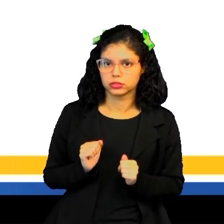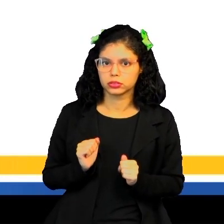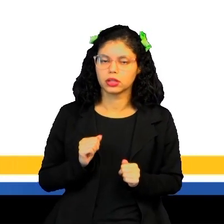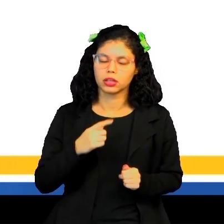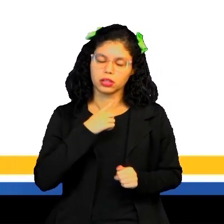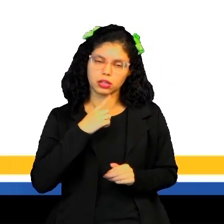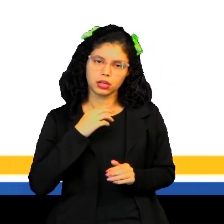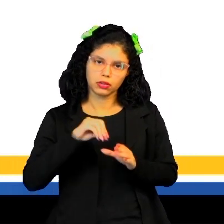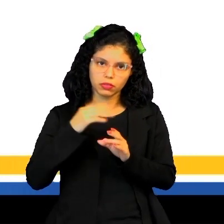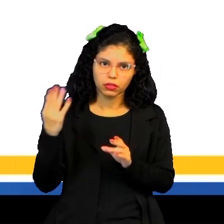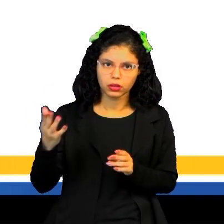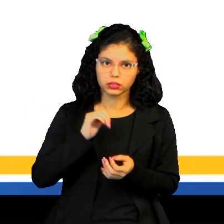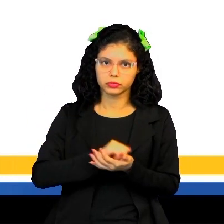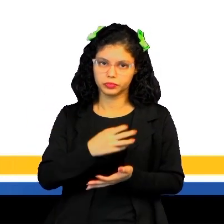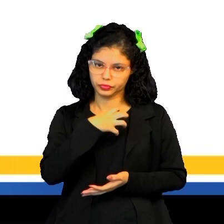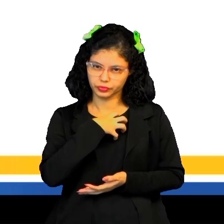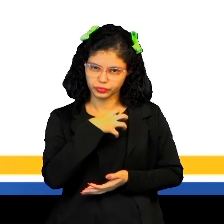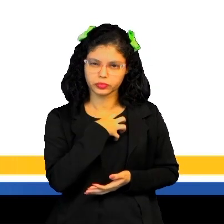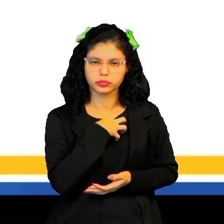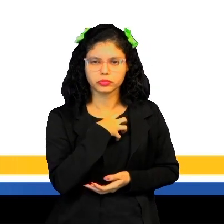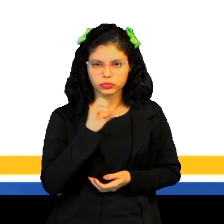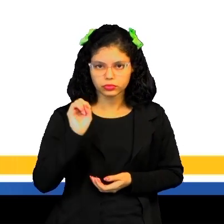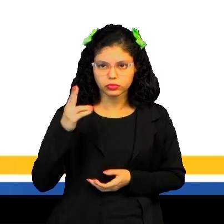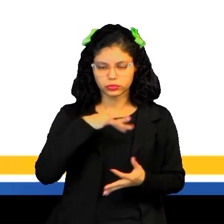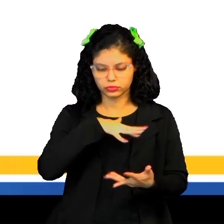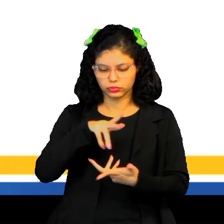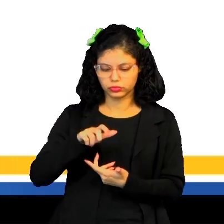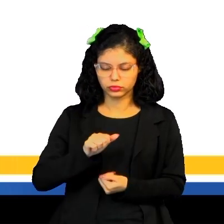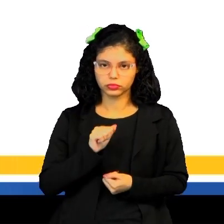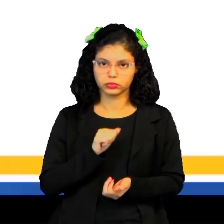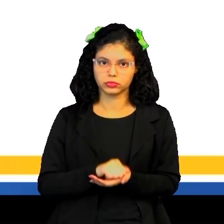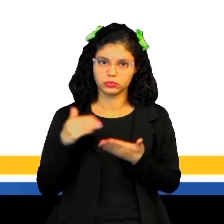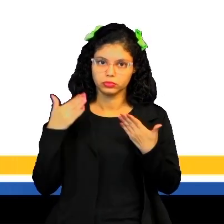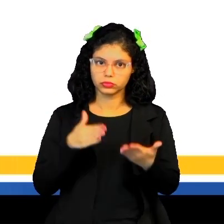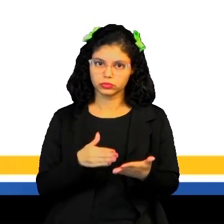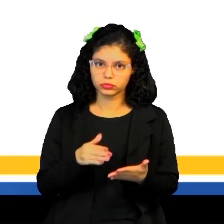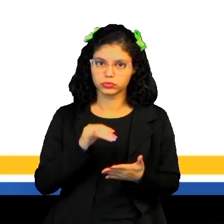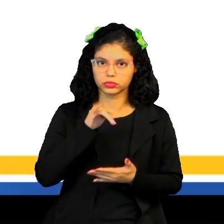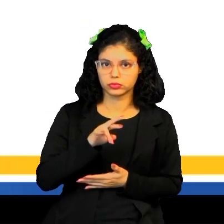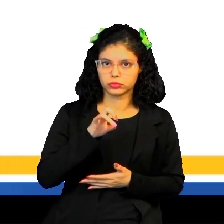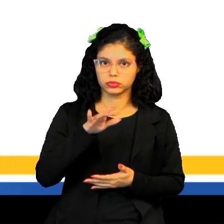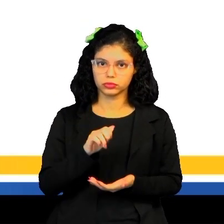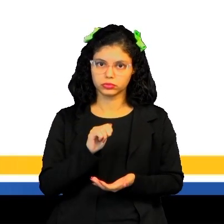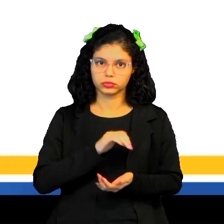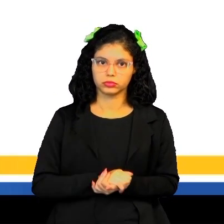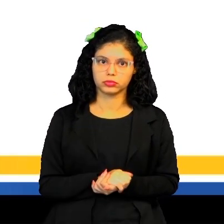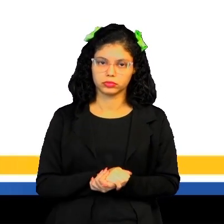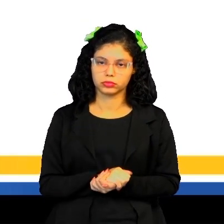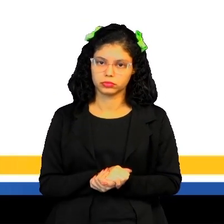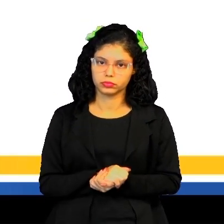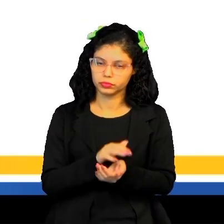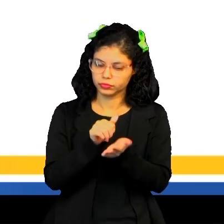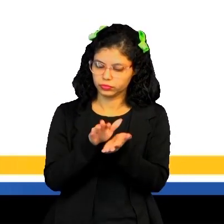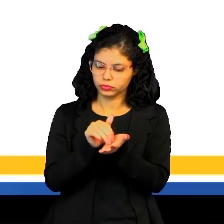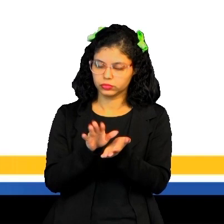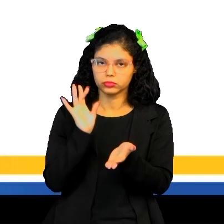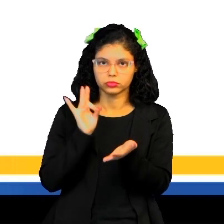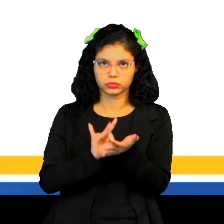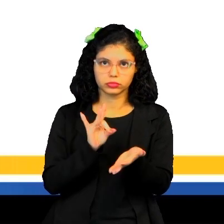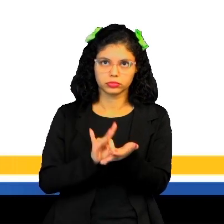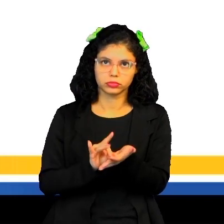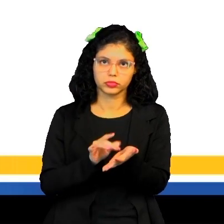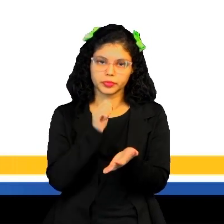captado, né, do mundo externo pelos sentidos, né, ou do mundo subjetivo pela introspecção, sendo descartada, né, as